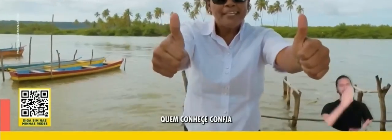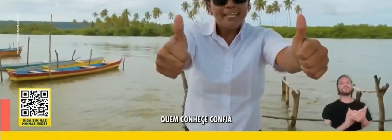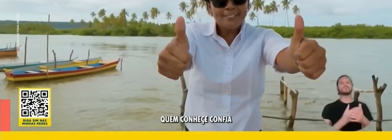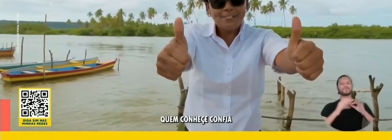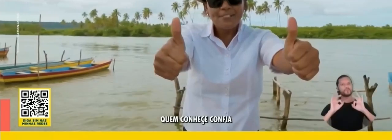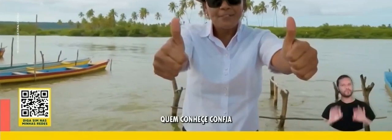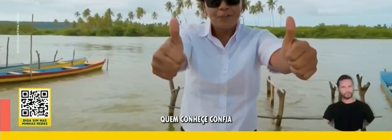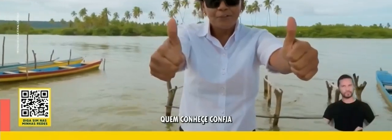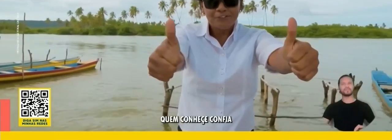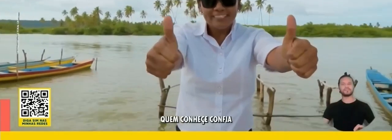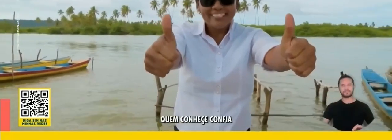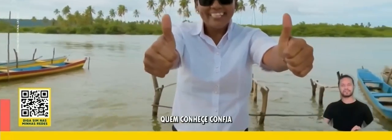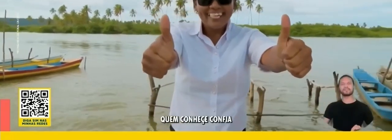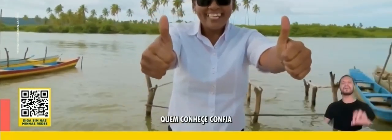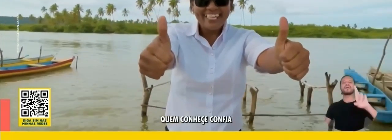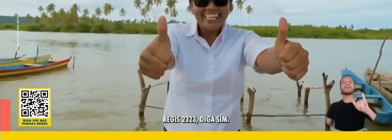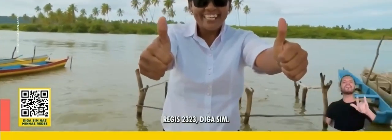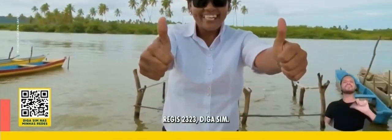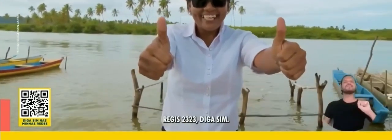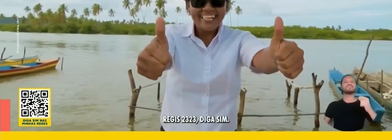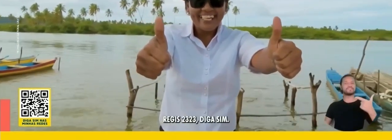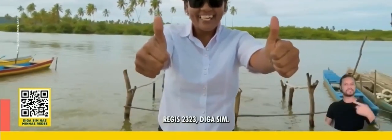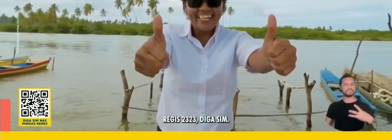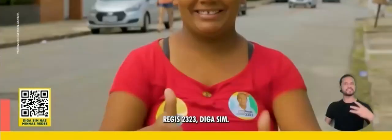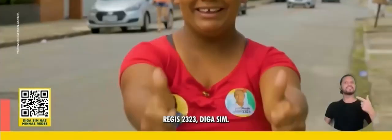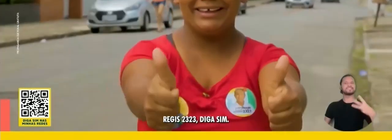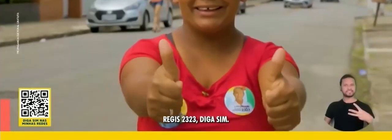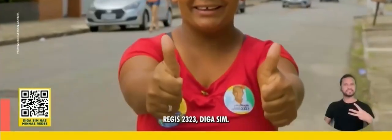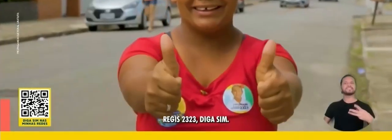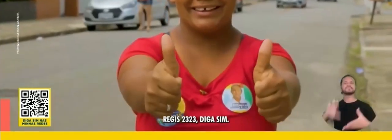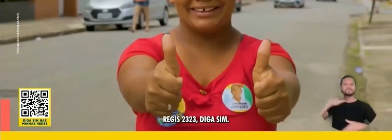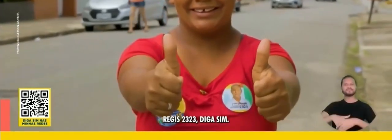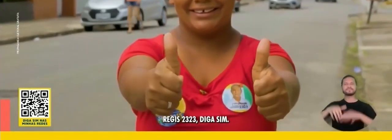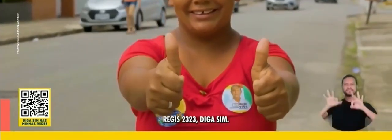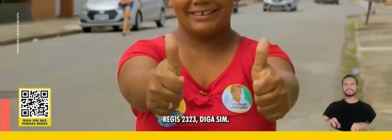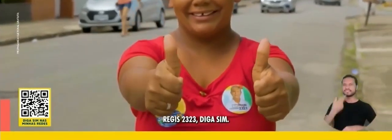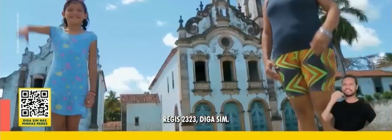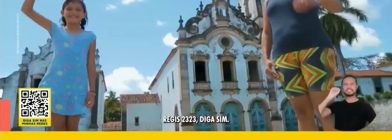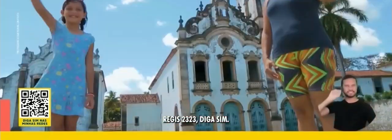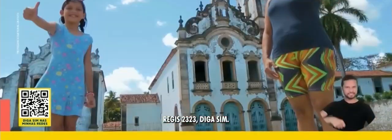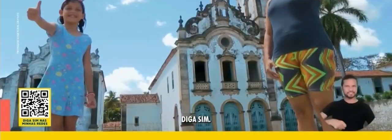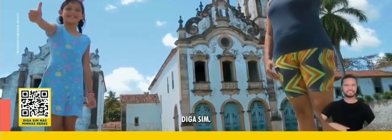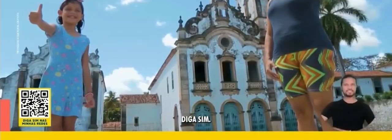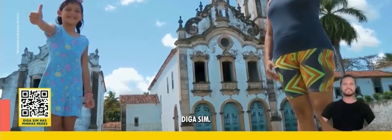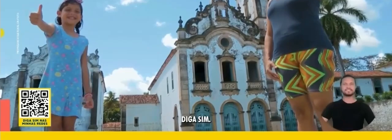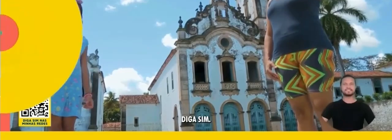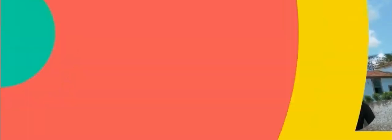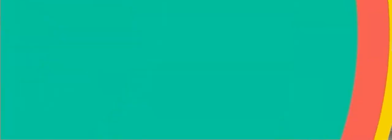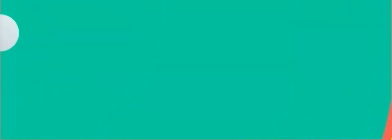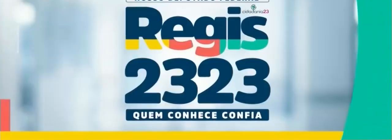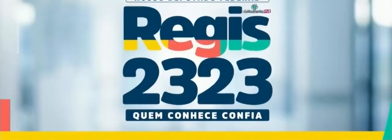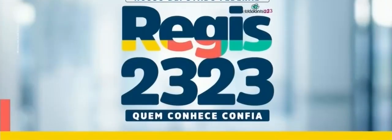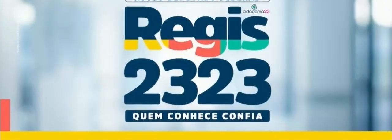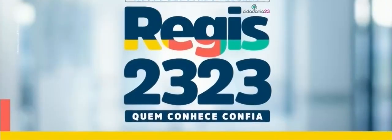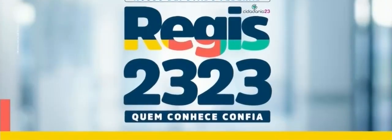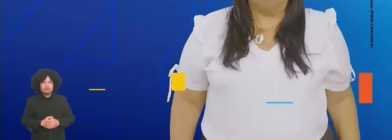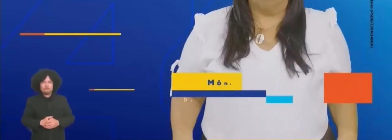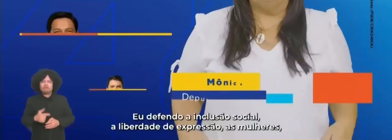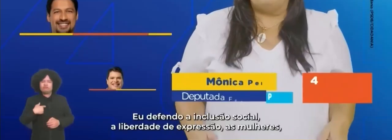Quem conhece, confia. Regis, 23, 23. Diga sim. Diga sim.